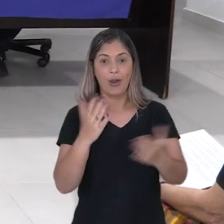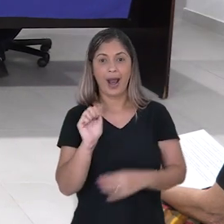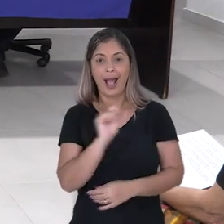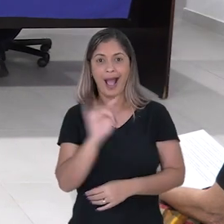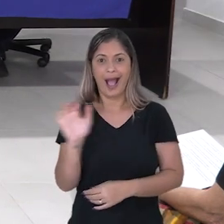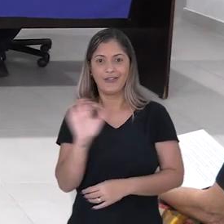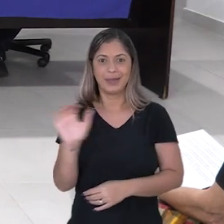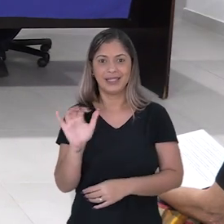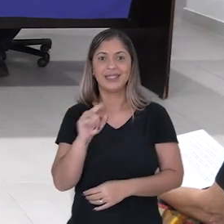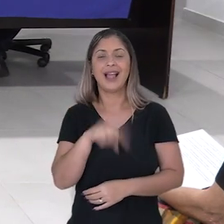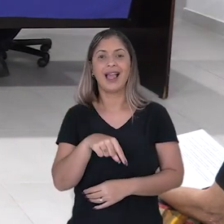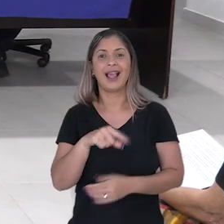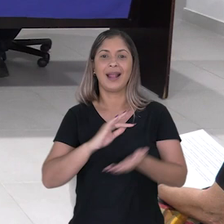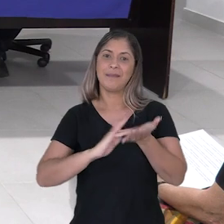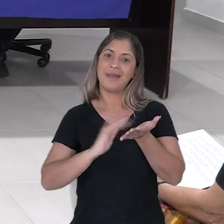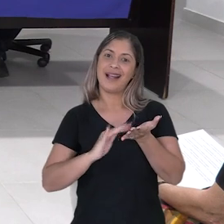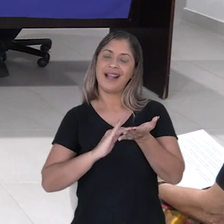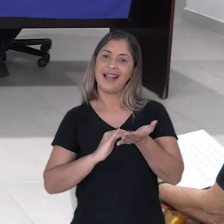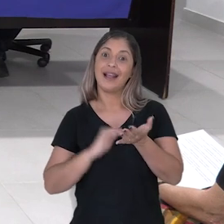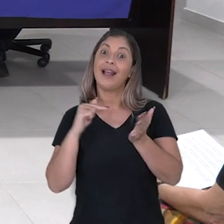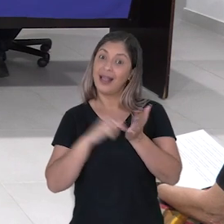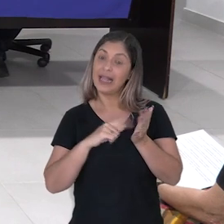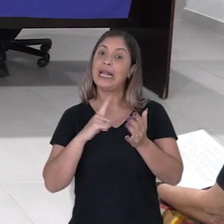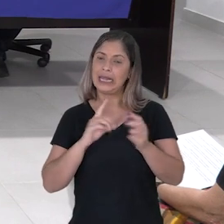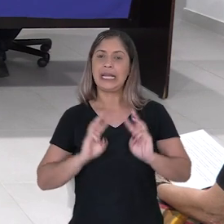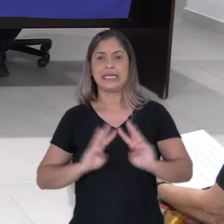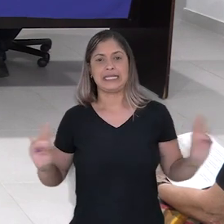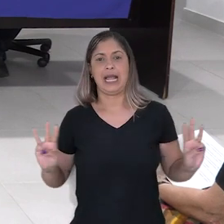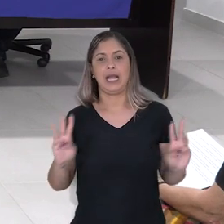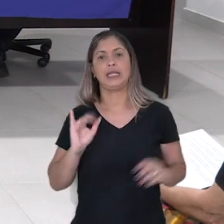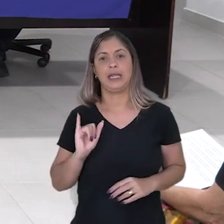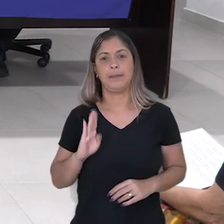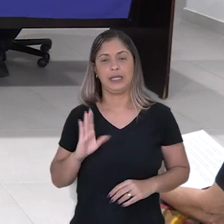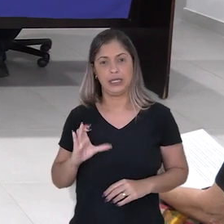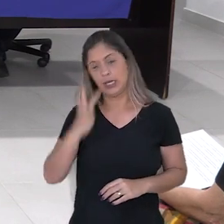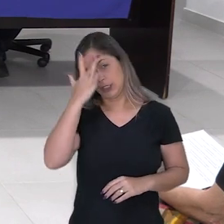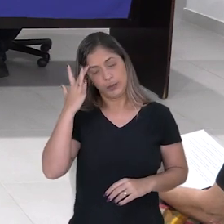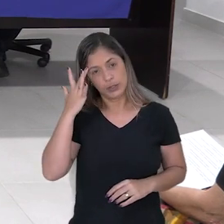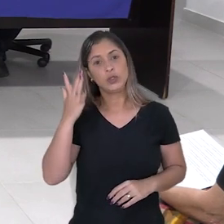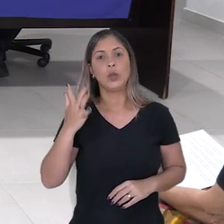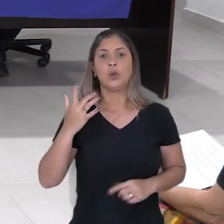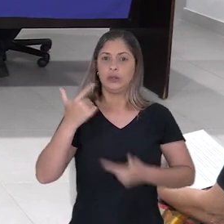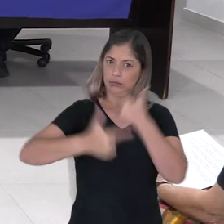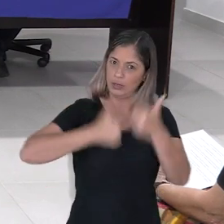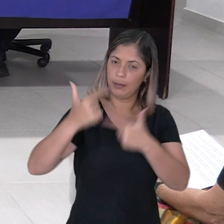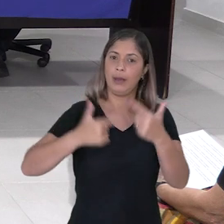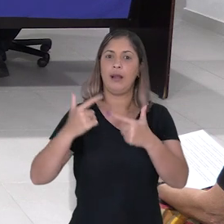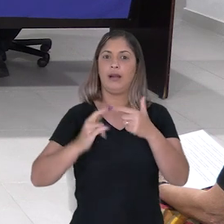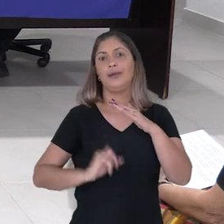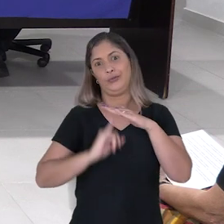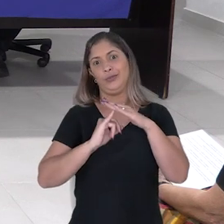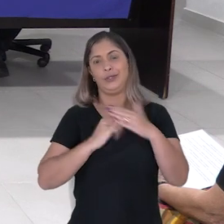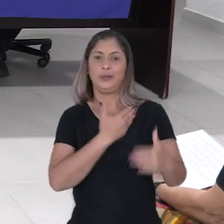alfabeto, né, que a gente trouxe. E aqui no alfabeto tem o site do Instituto. Então, as pessoas, né, que trabalham em instituição